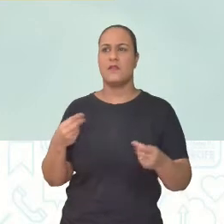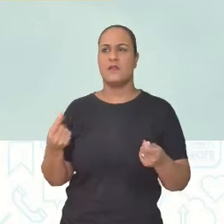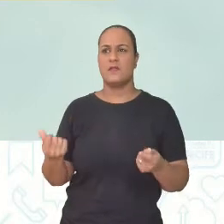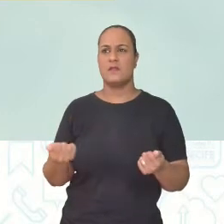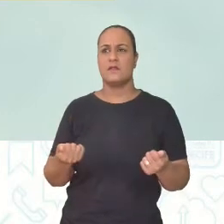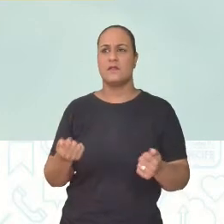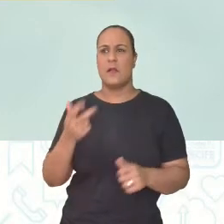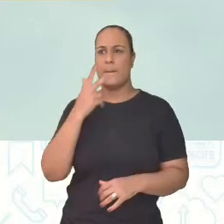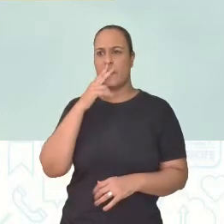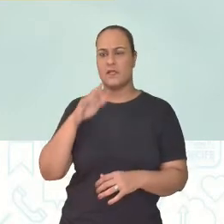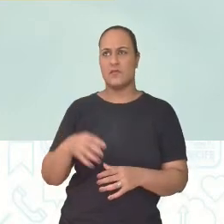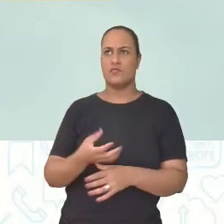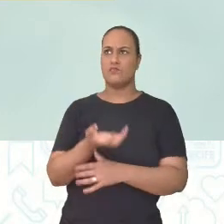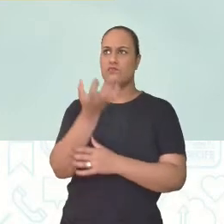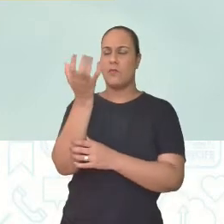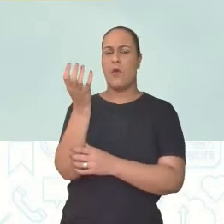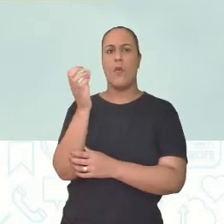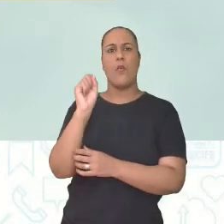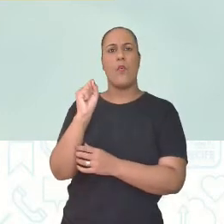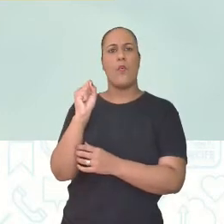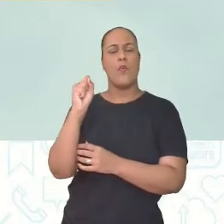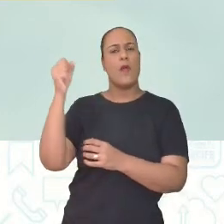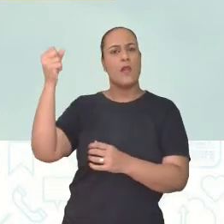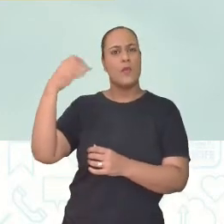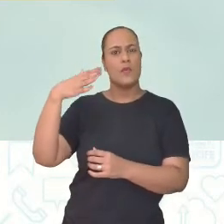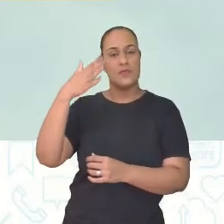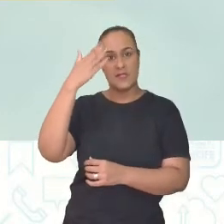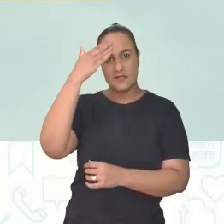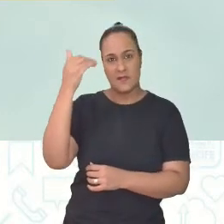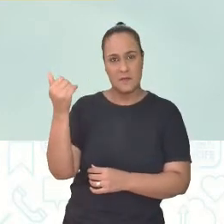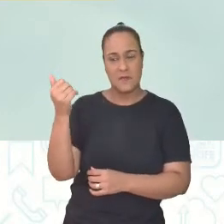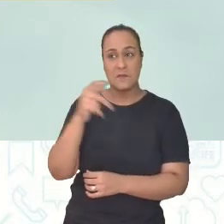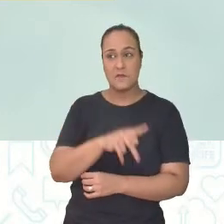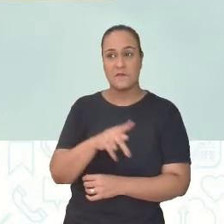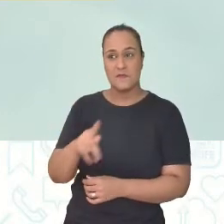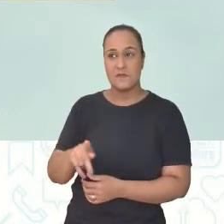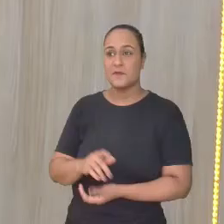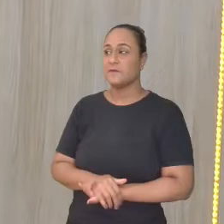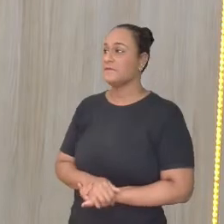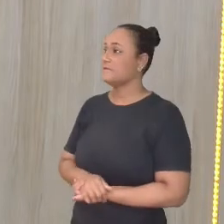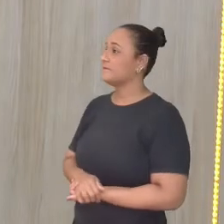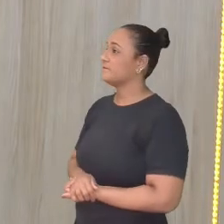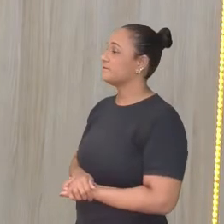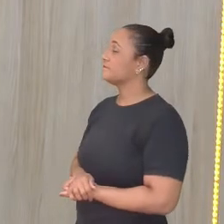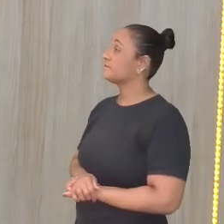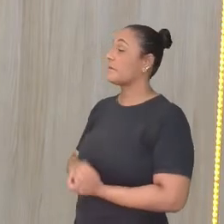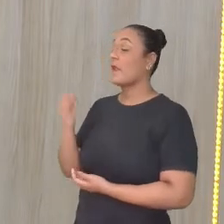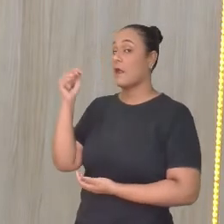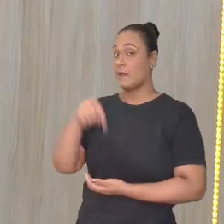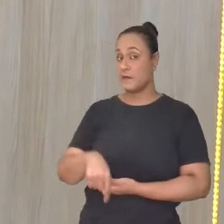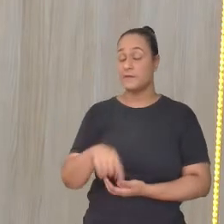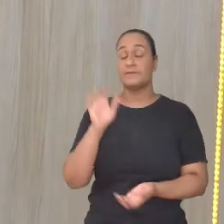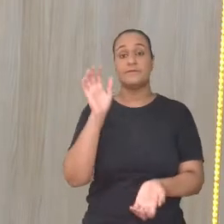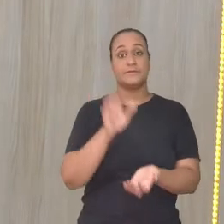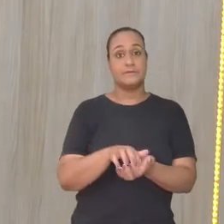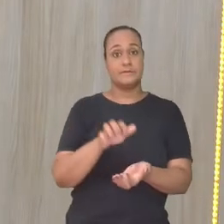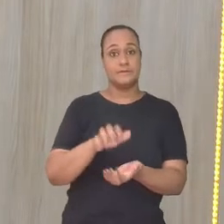um poste, né? Uma luz. Sabia, professor Gilson, que aqui os